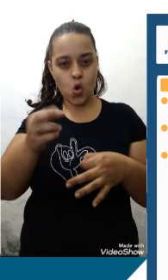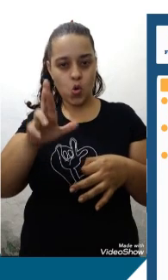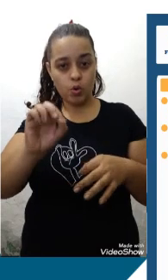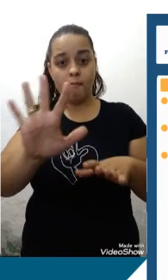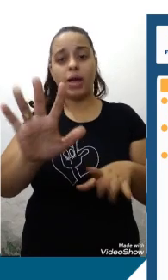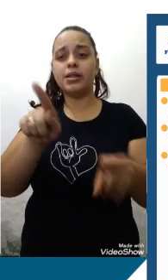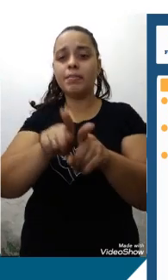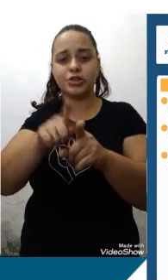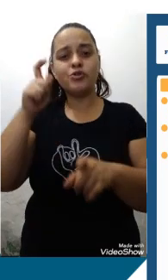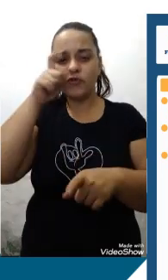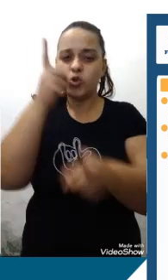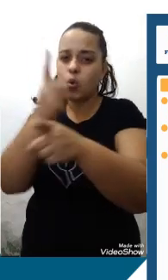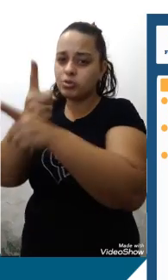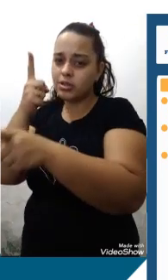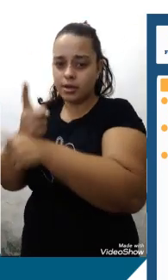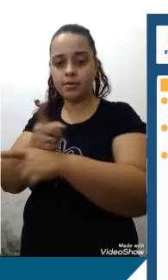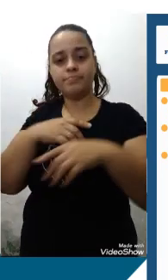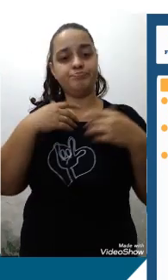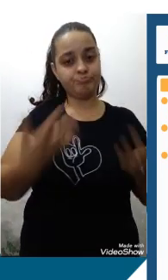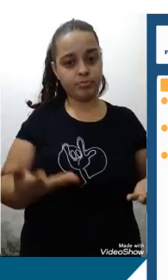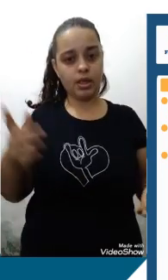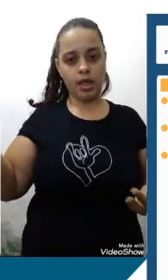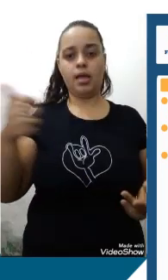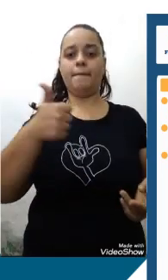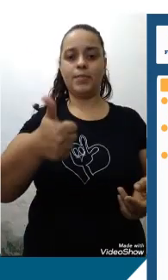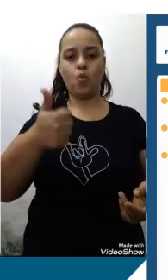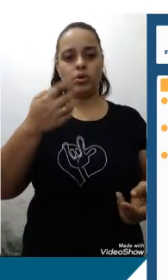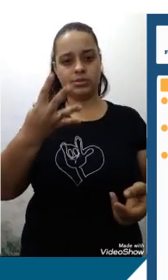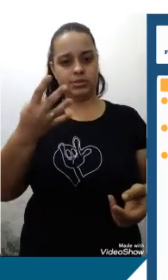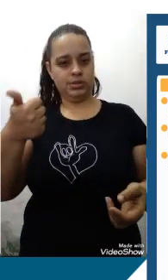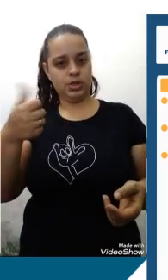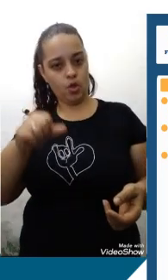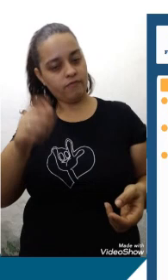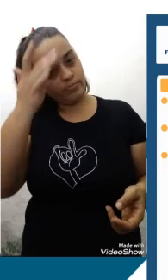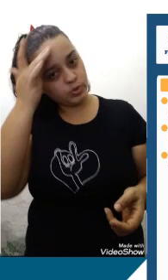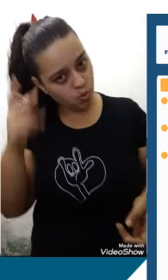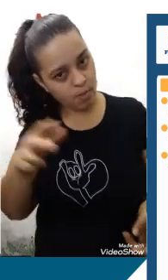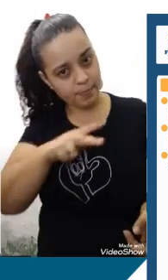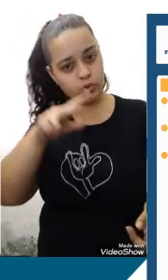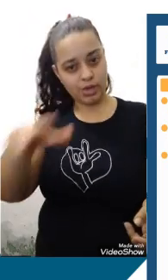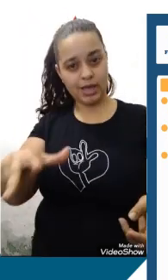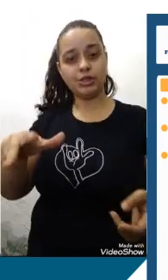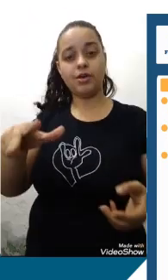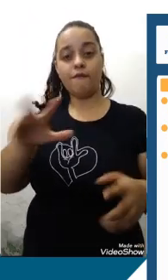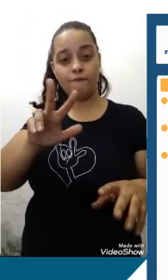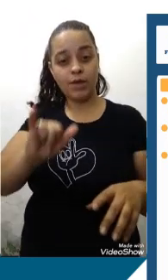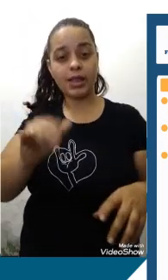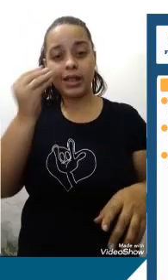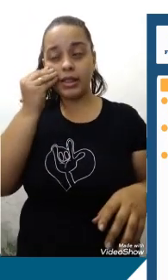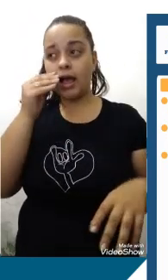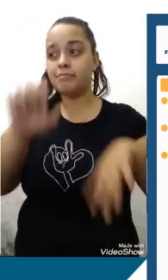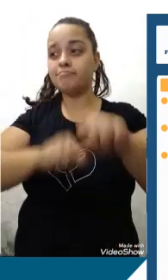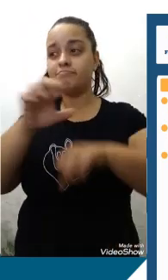especialmente escasso no país. Assim, a partir de 1419, os portugueses vão realizar uma série de expedições contra as